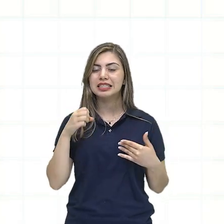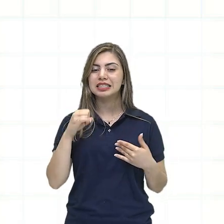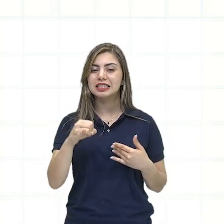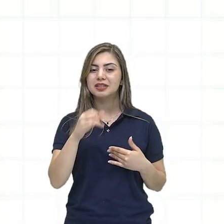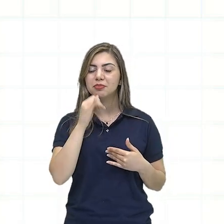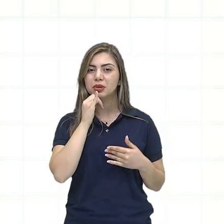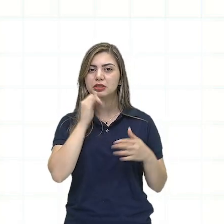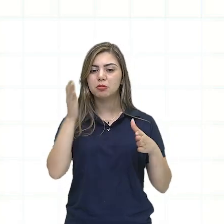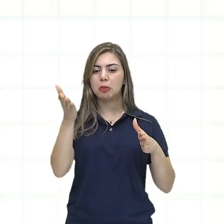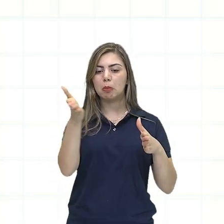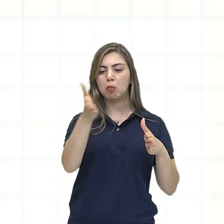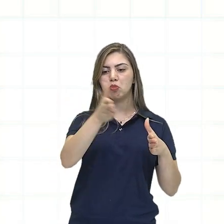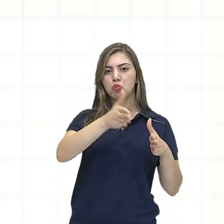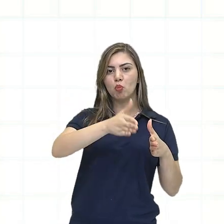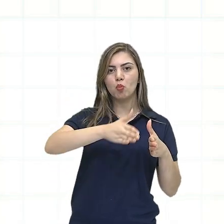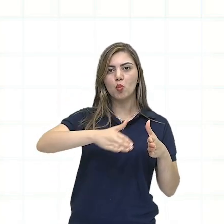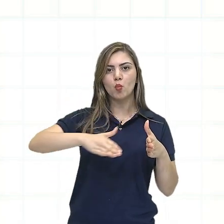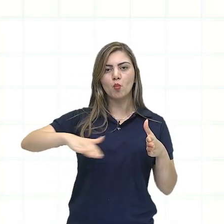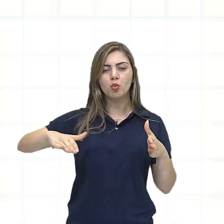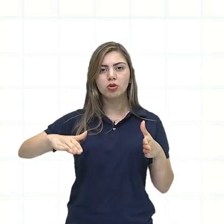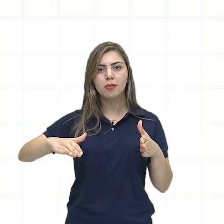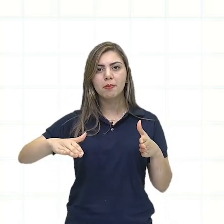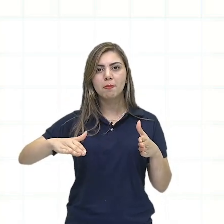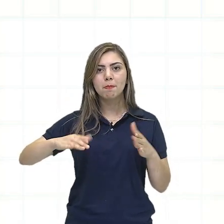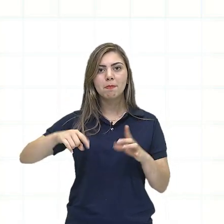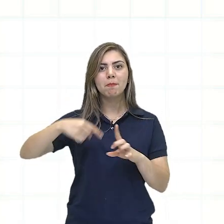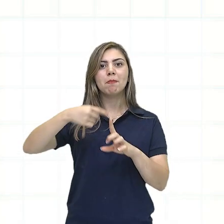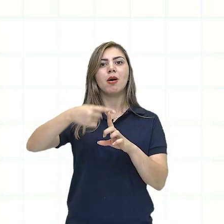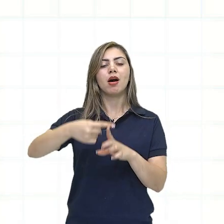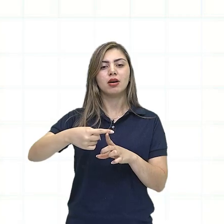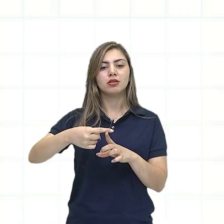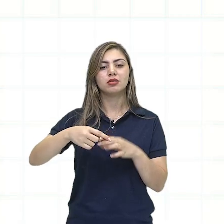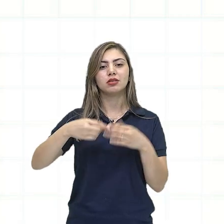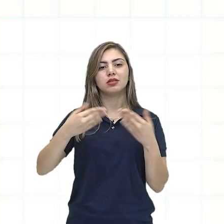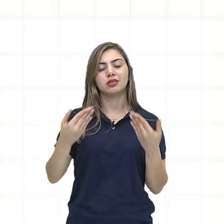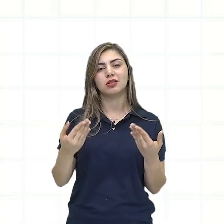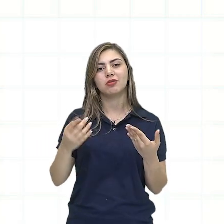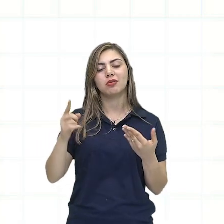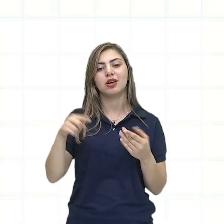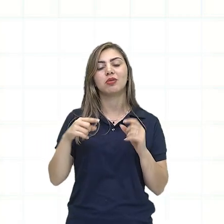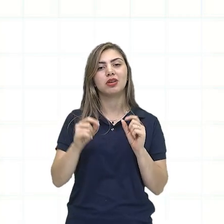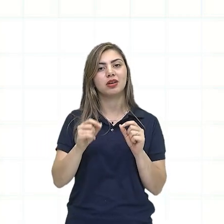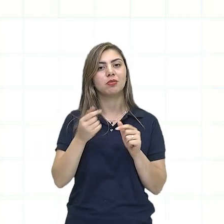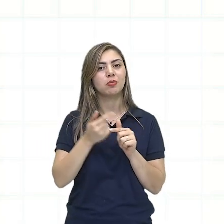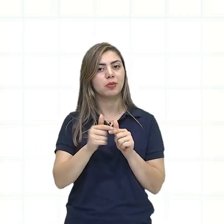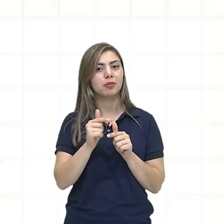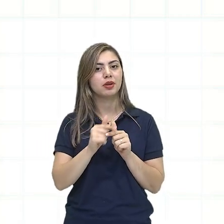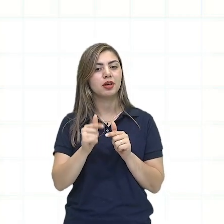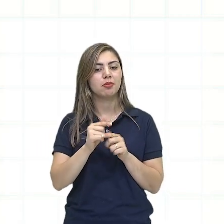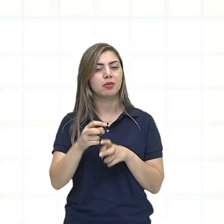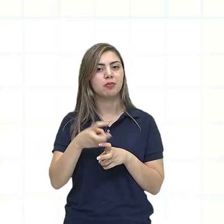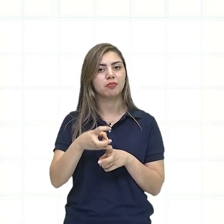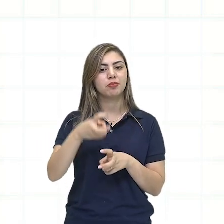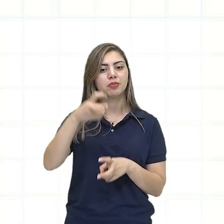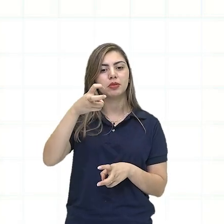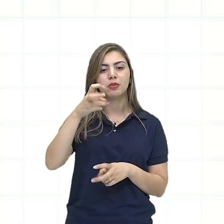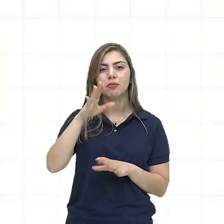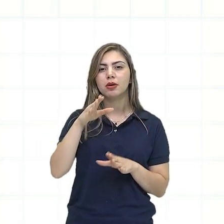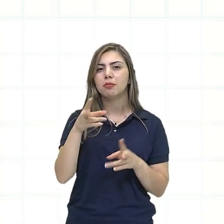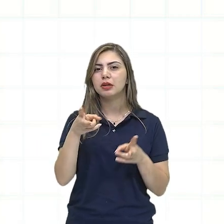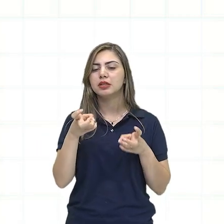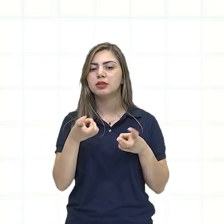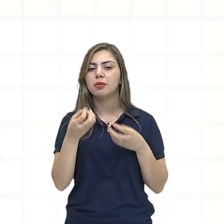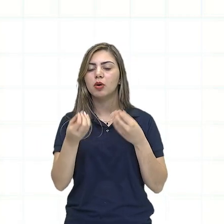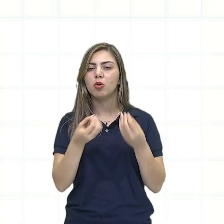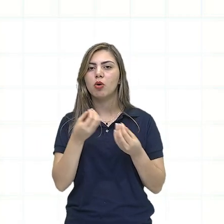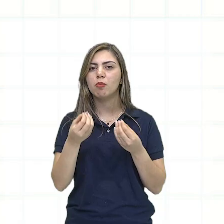é acentuada, então eu estou falando de um desvio postural. Percebam que a região glútea dela